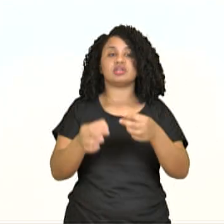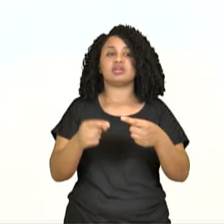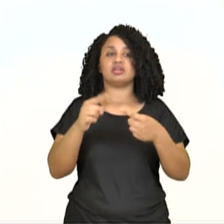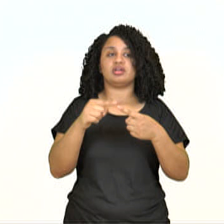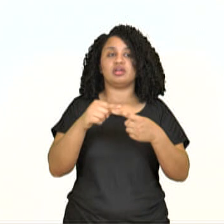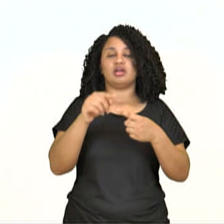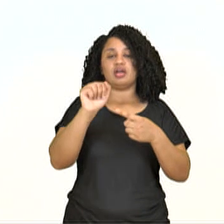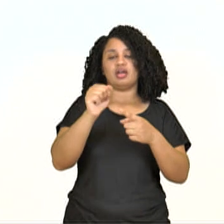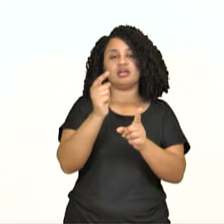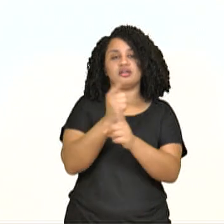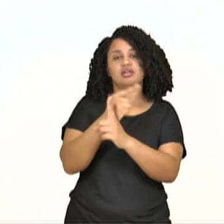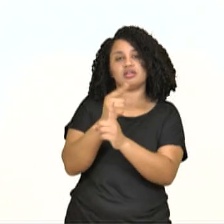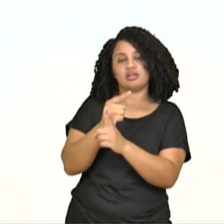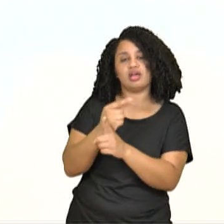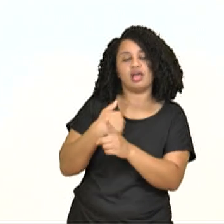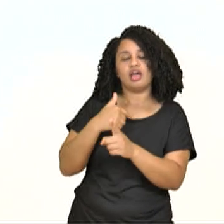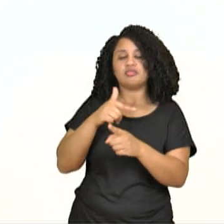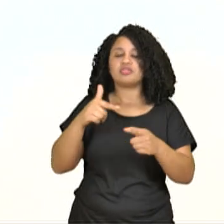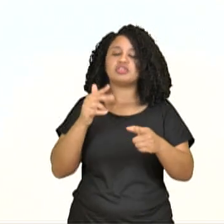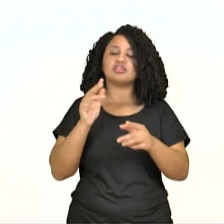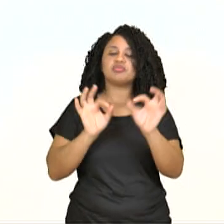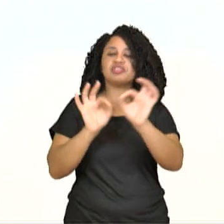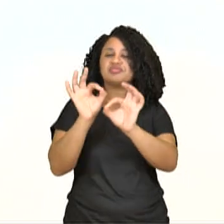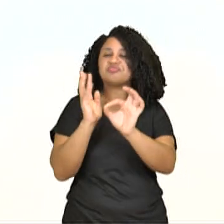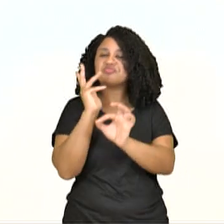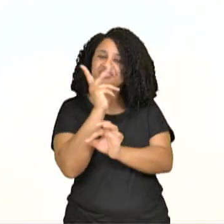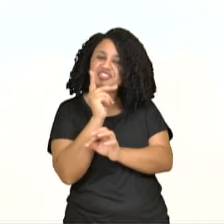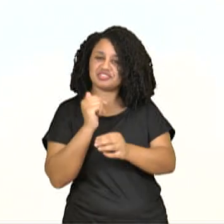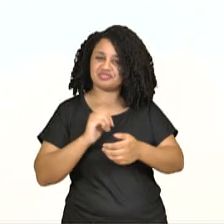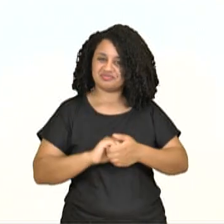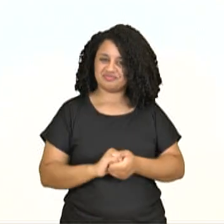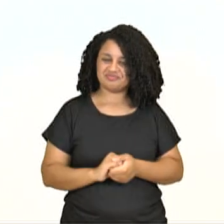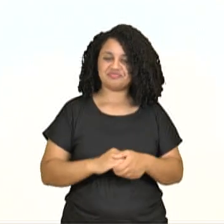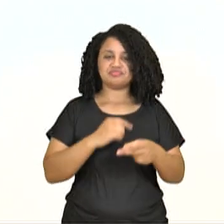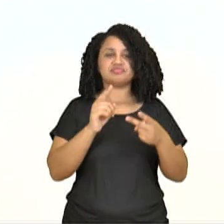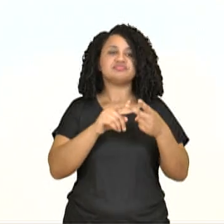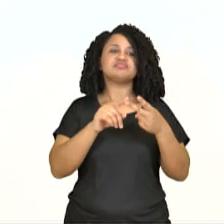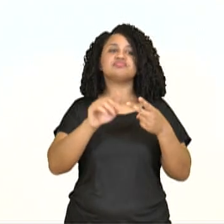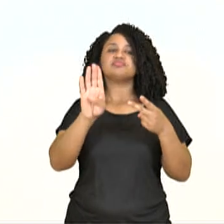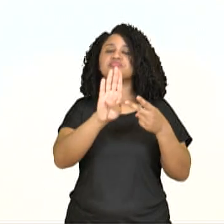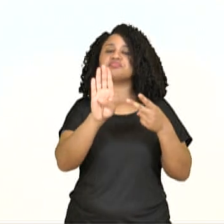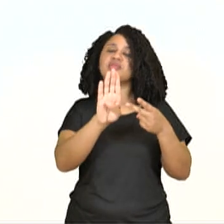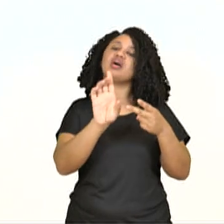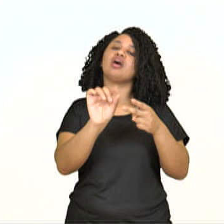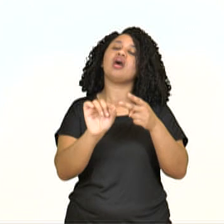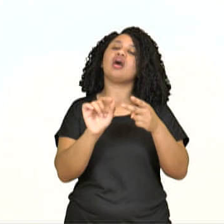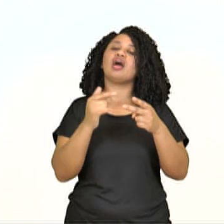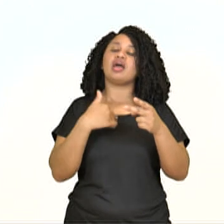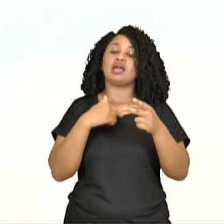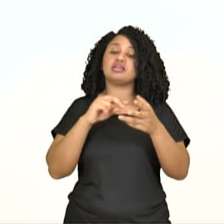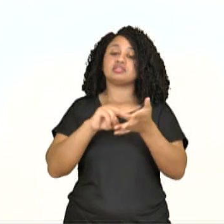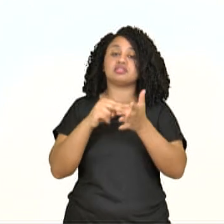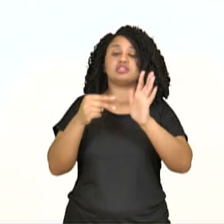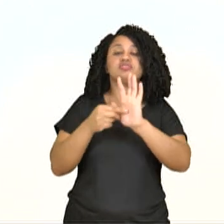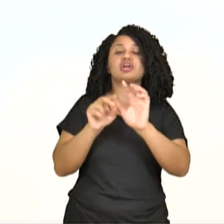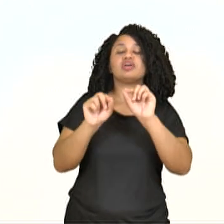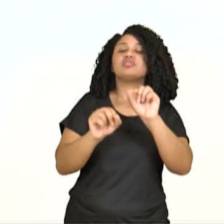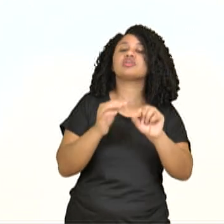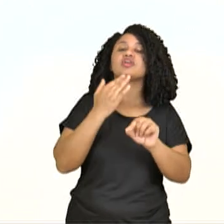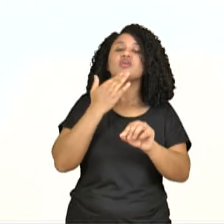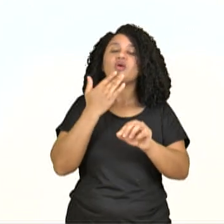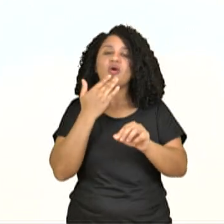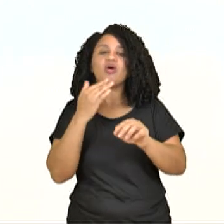dos ventos é um elemento decorativo do mapa. Letra B, a fonte indica o significado das cores e